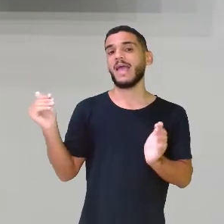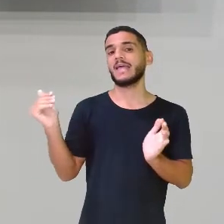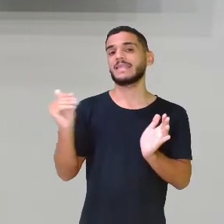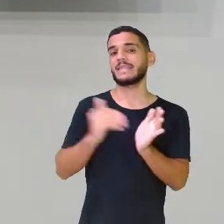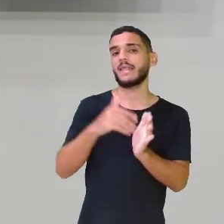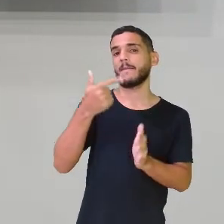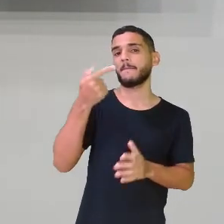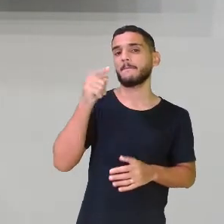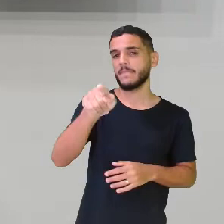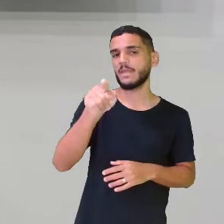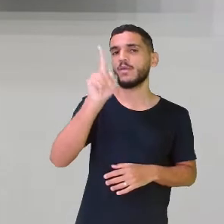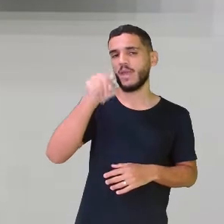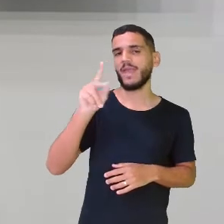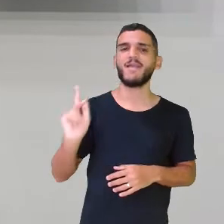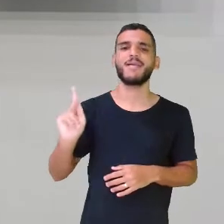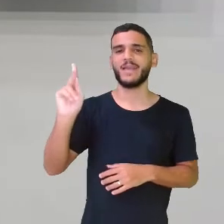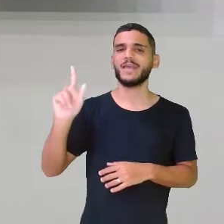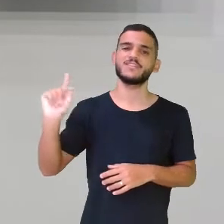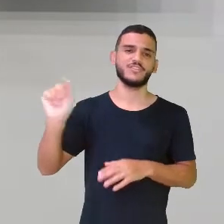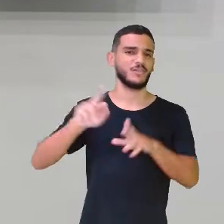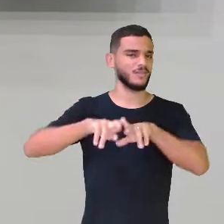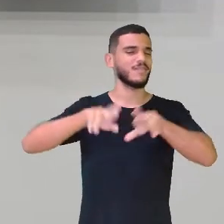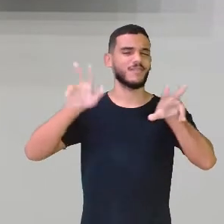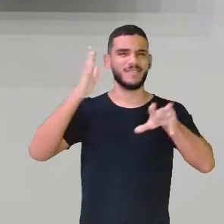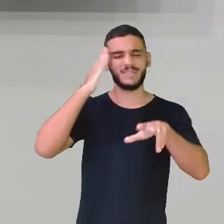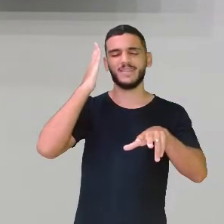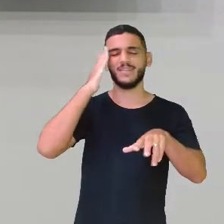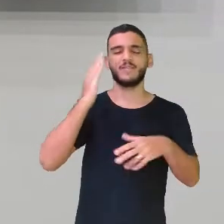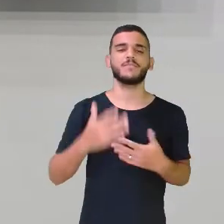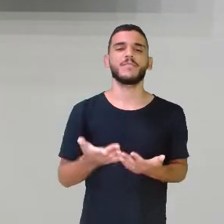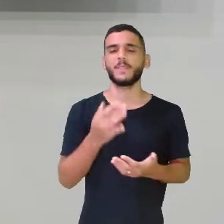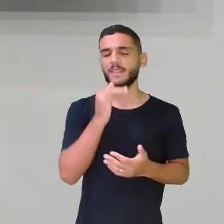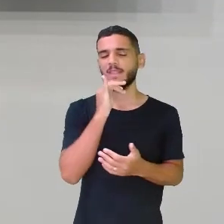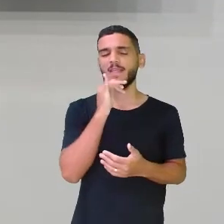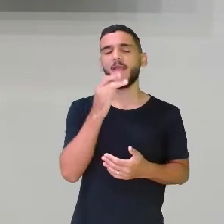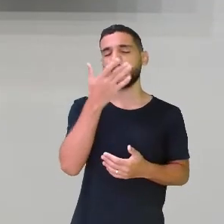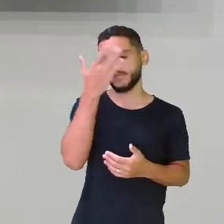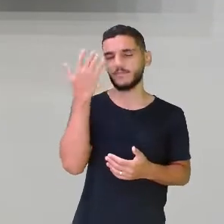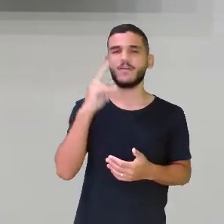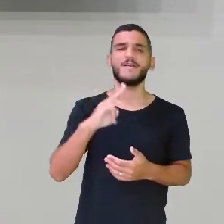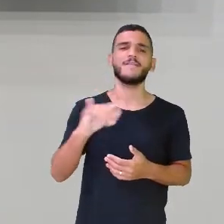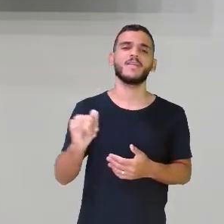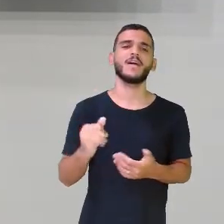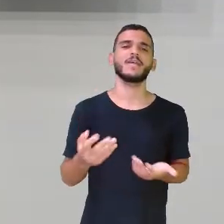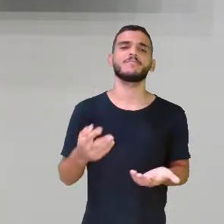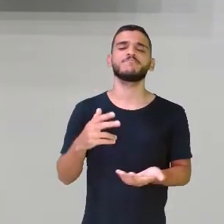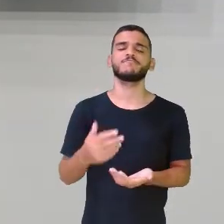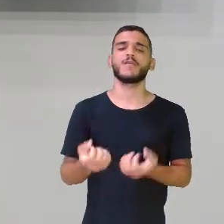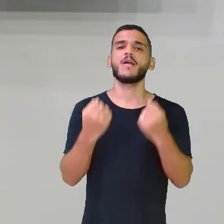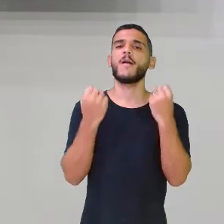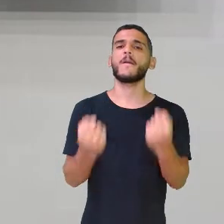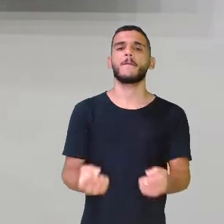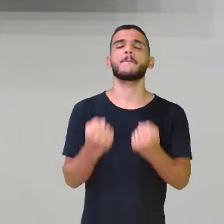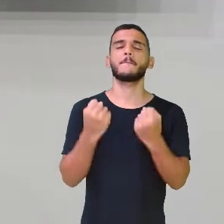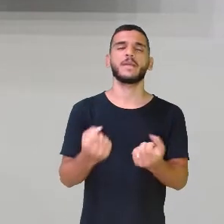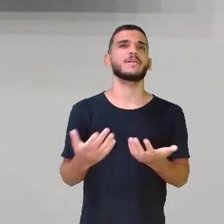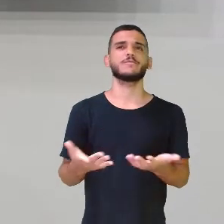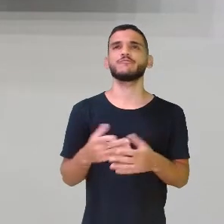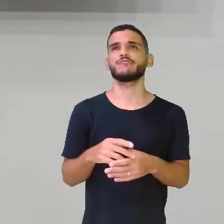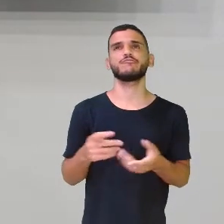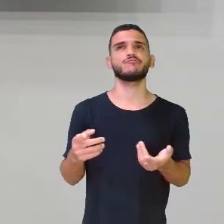quilograma. Tranquilo? Quando você vai se pesar na farmácia, quando você vai se